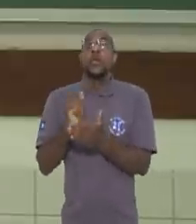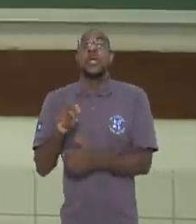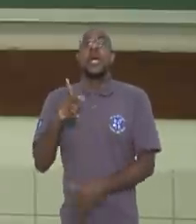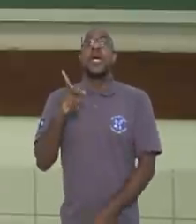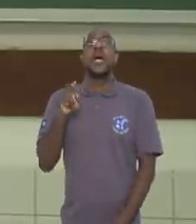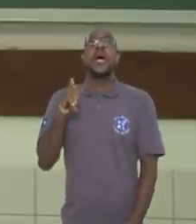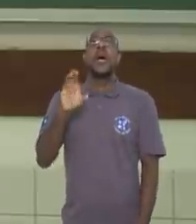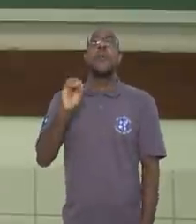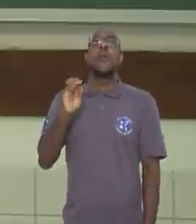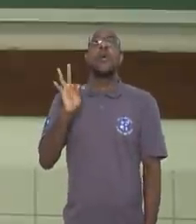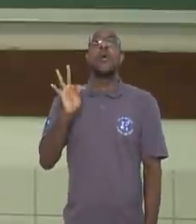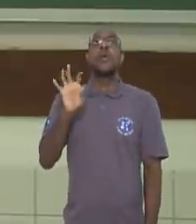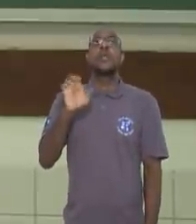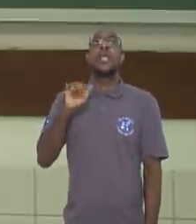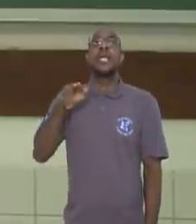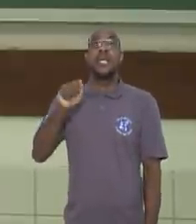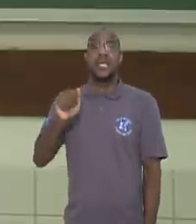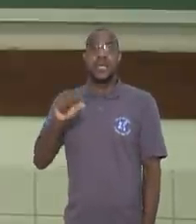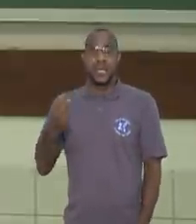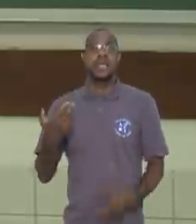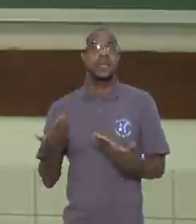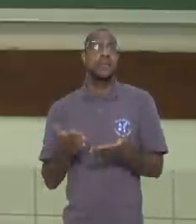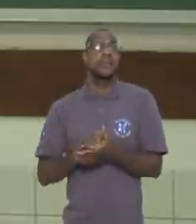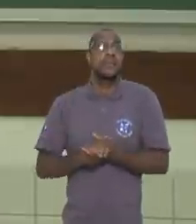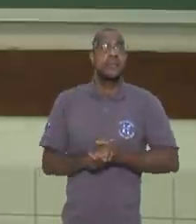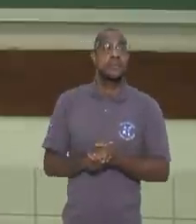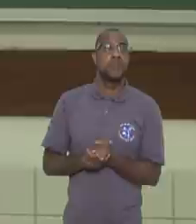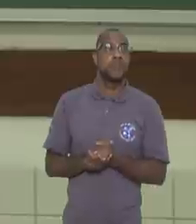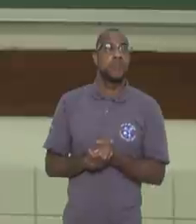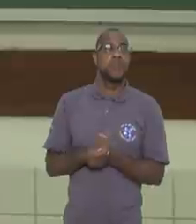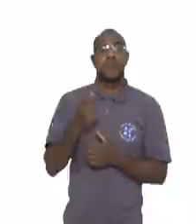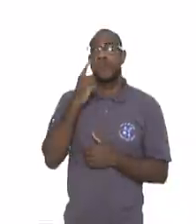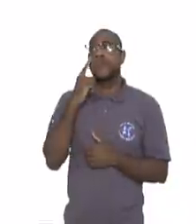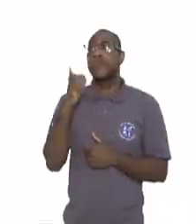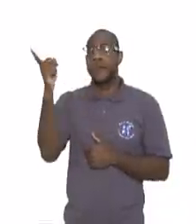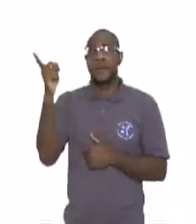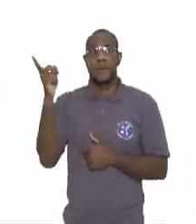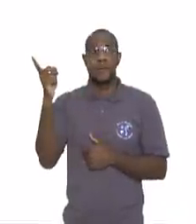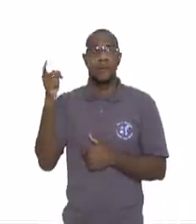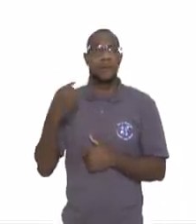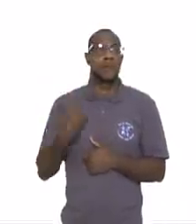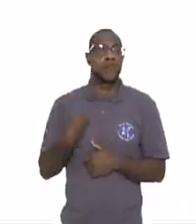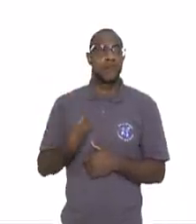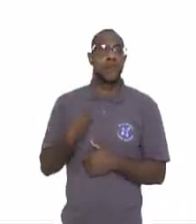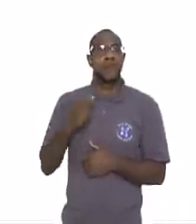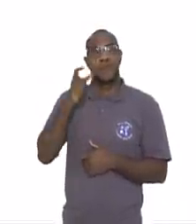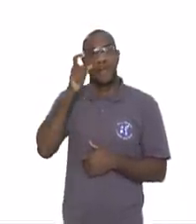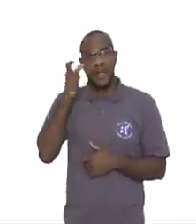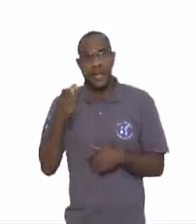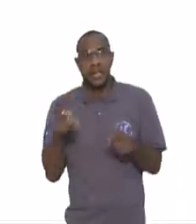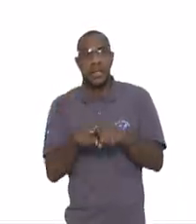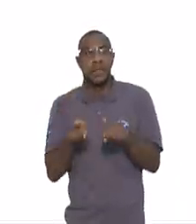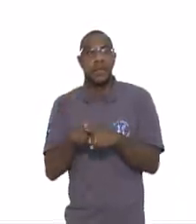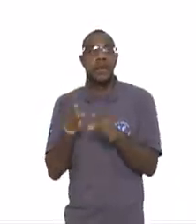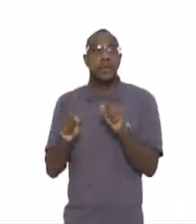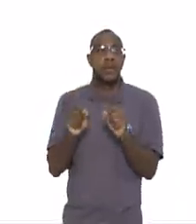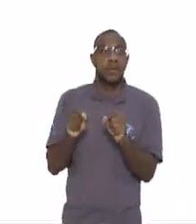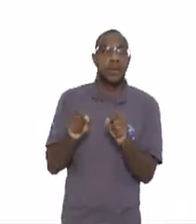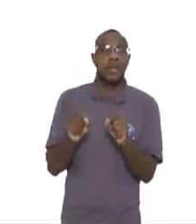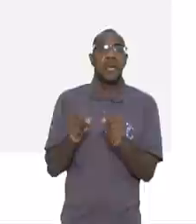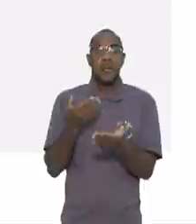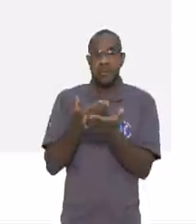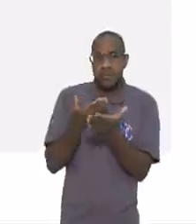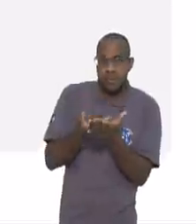fazer remédio e para cura das doenças aí, tá? Ali, ó, melhoramento genético, interesse agrícola pode ser também, e